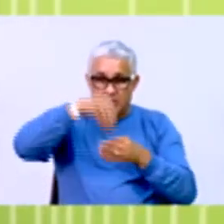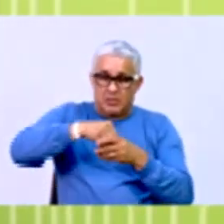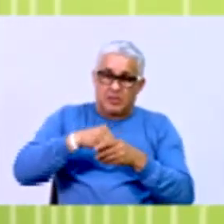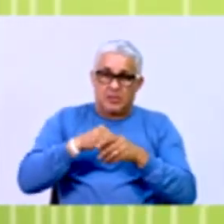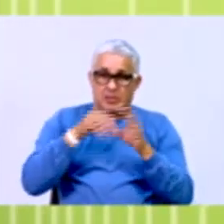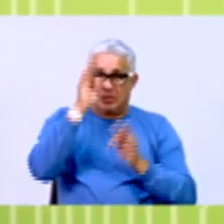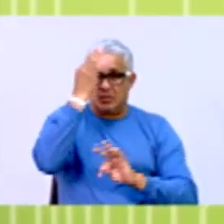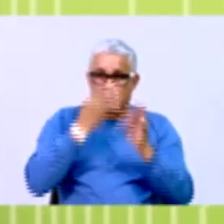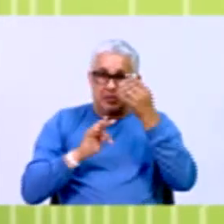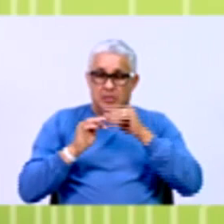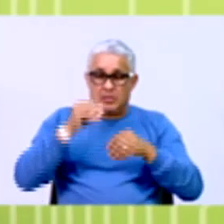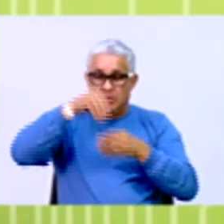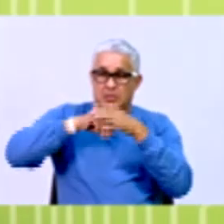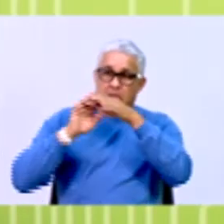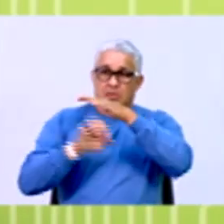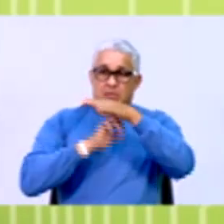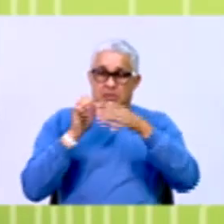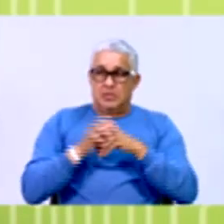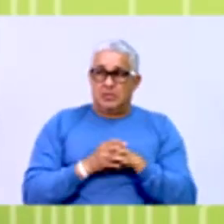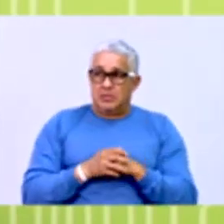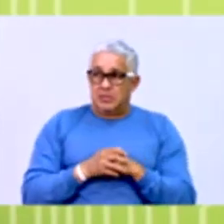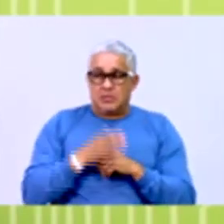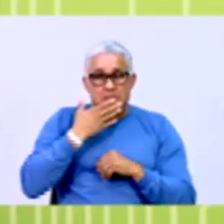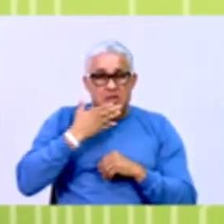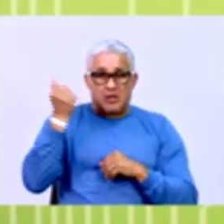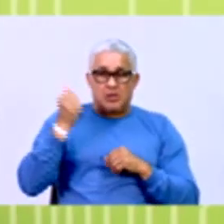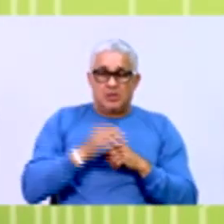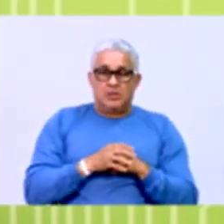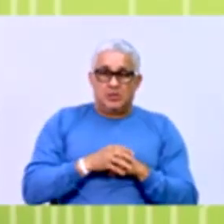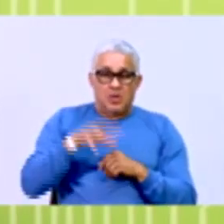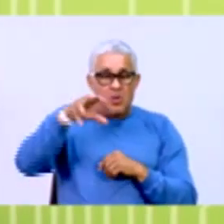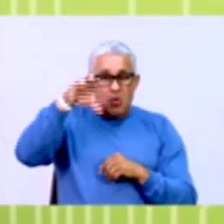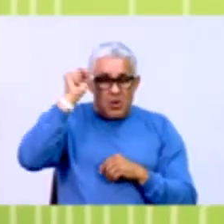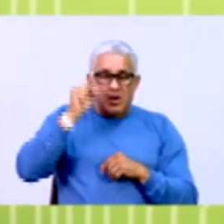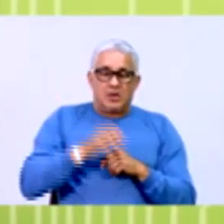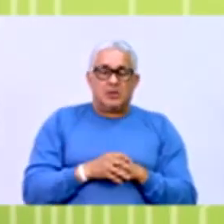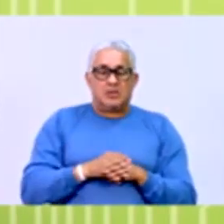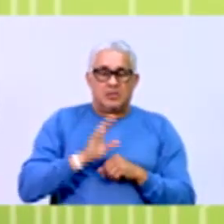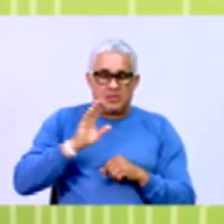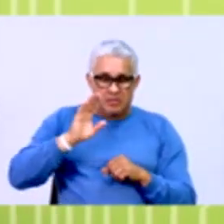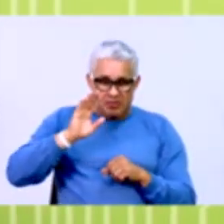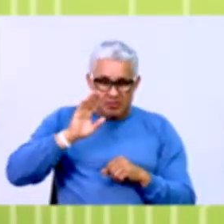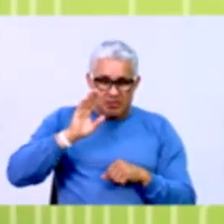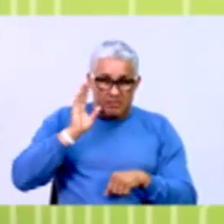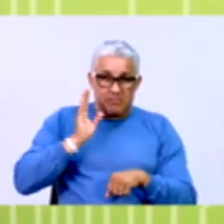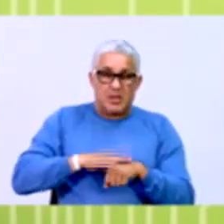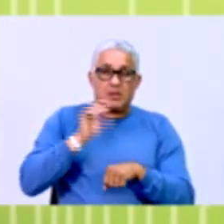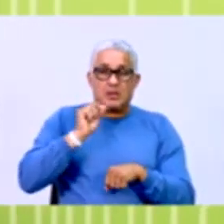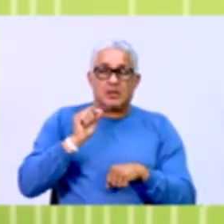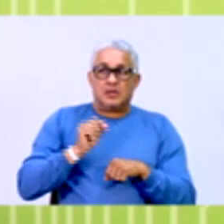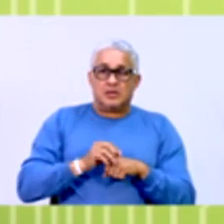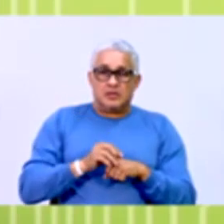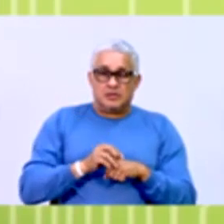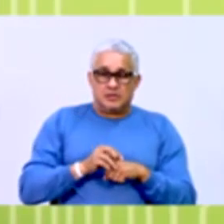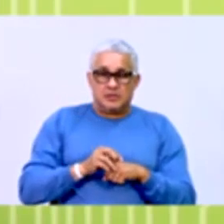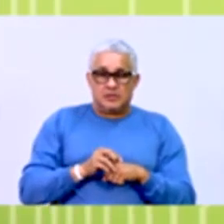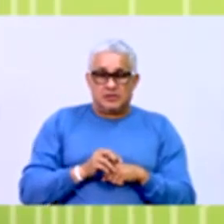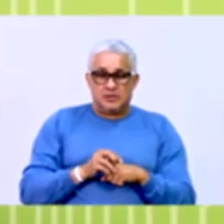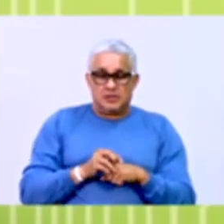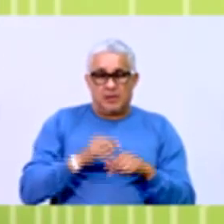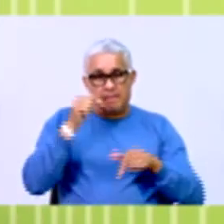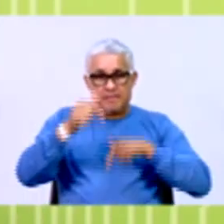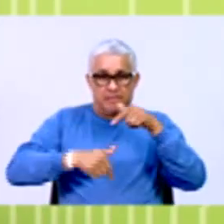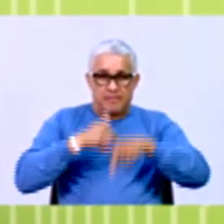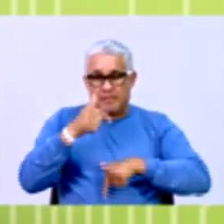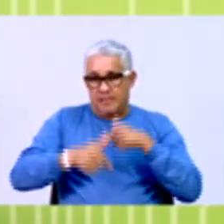empresa para suprir, para ganhar mais eficiência nesse ou naquele